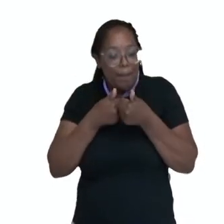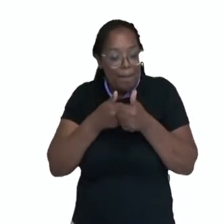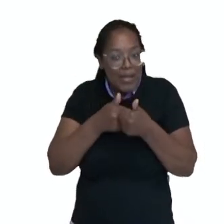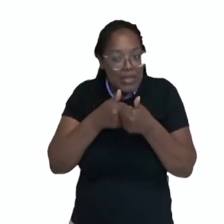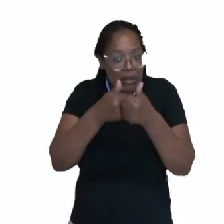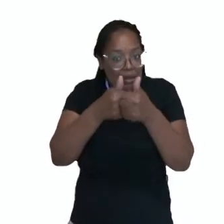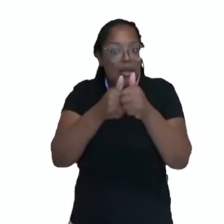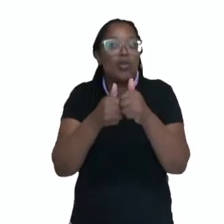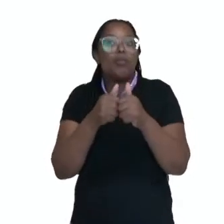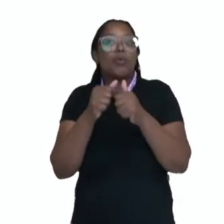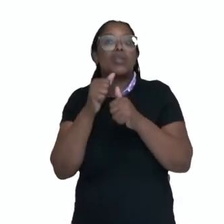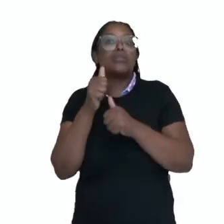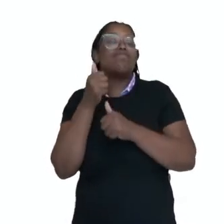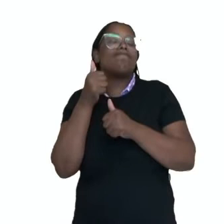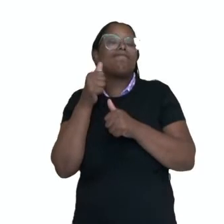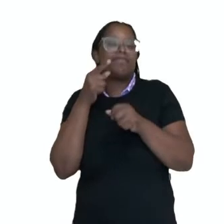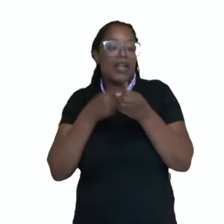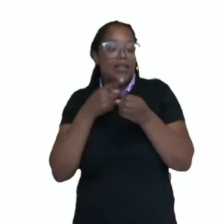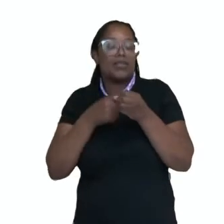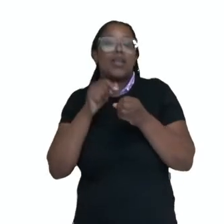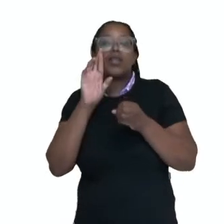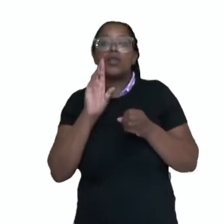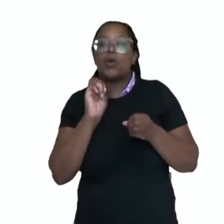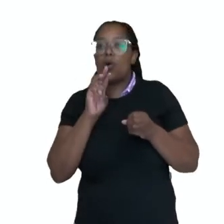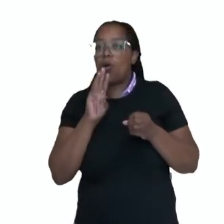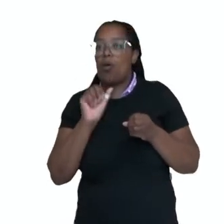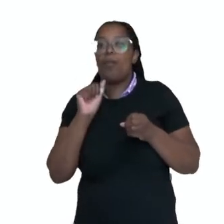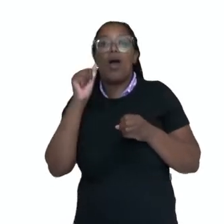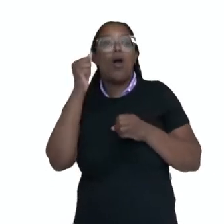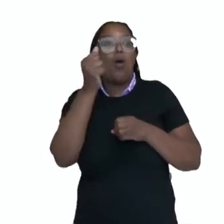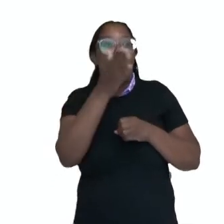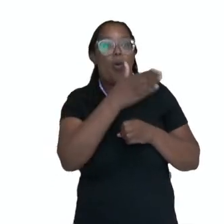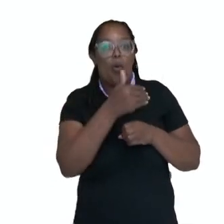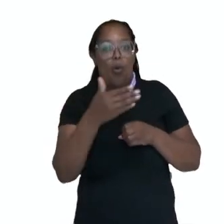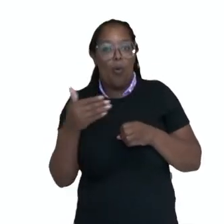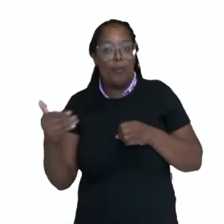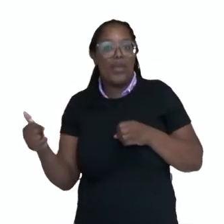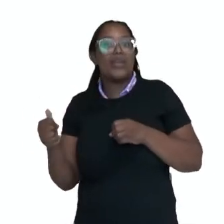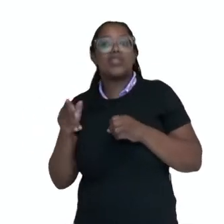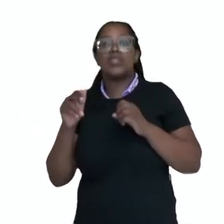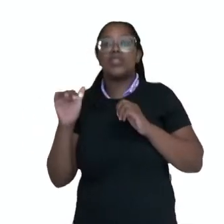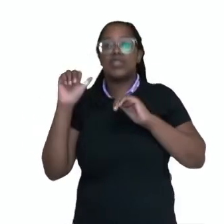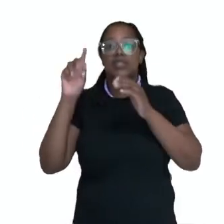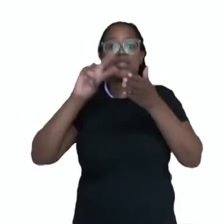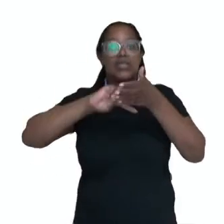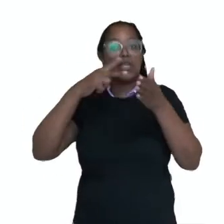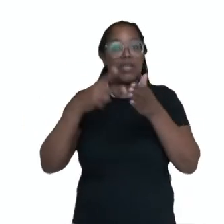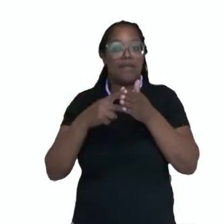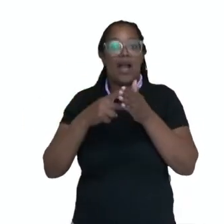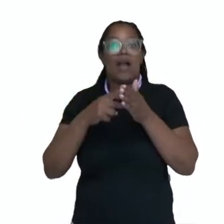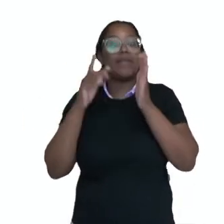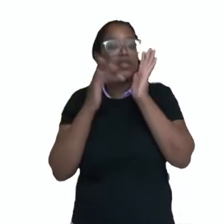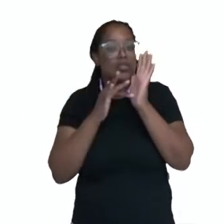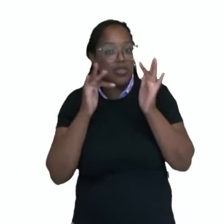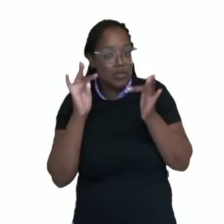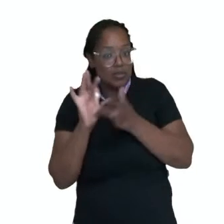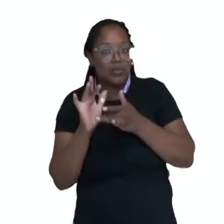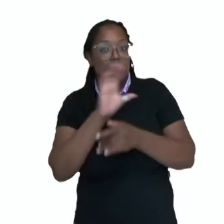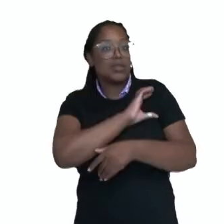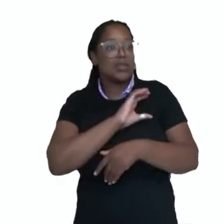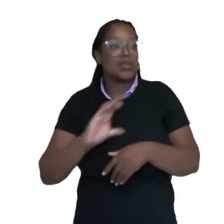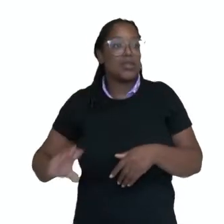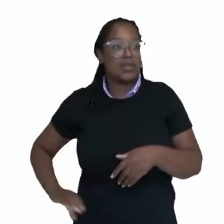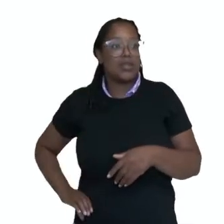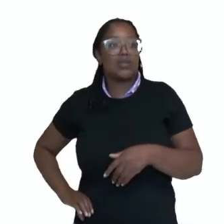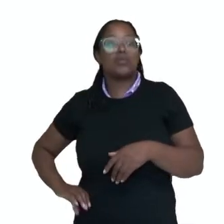se identificar. O peixe era como uma sigla de Jesus Christus Theo Ictus Soter, que significa o quê?